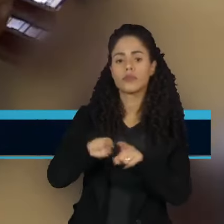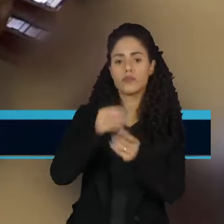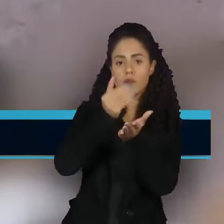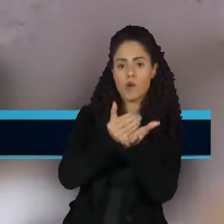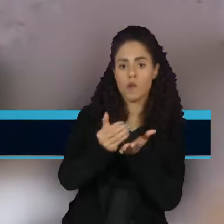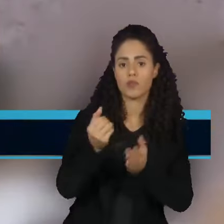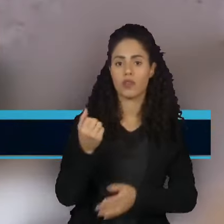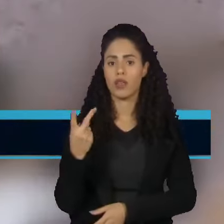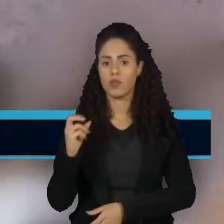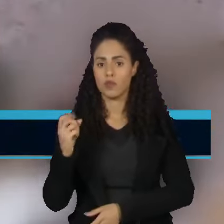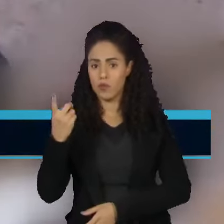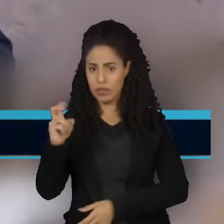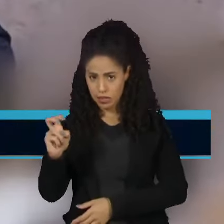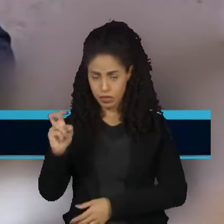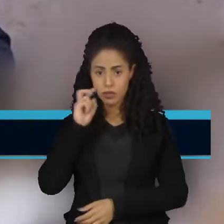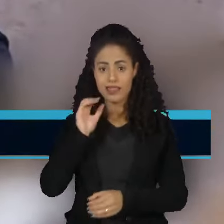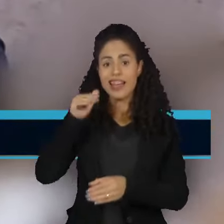em 2015.